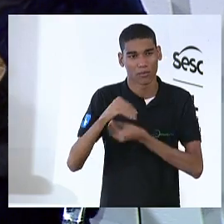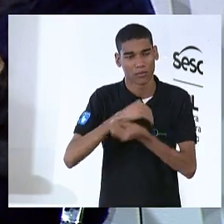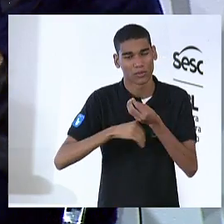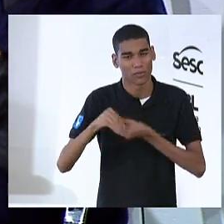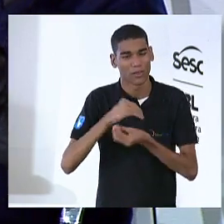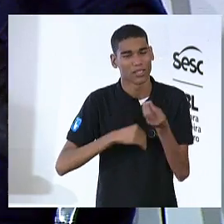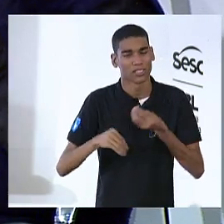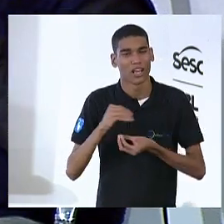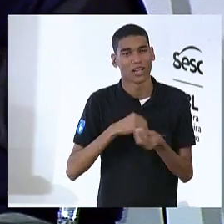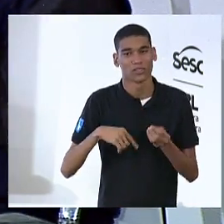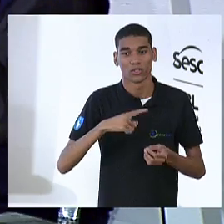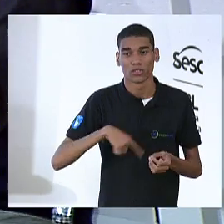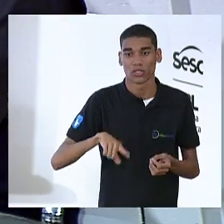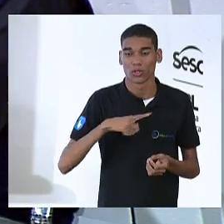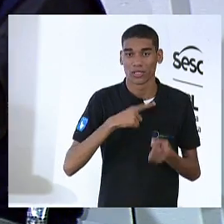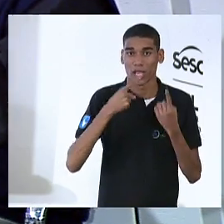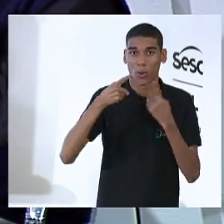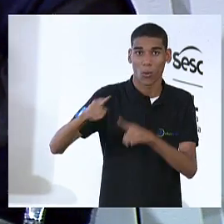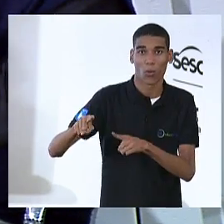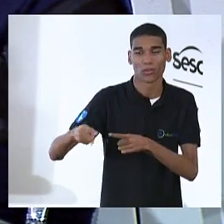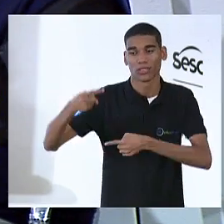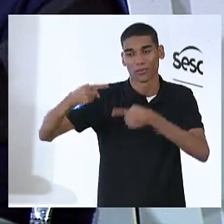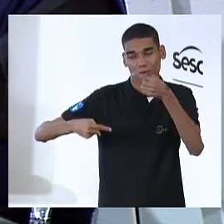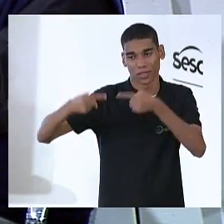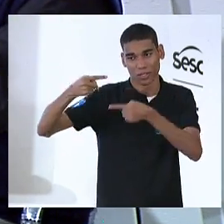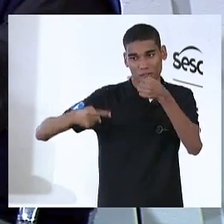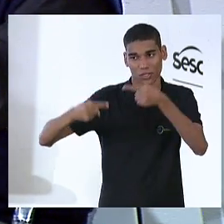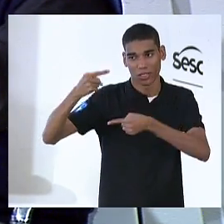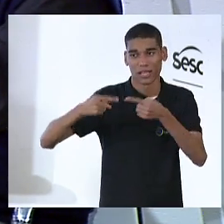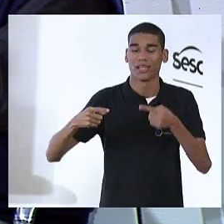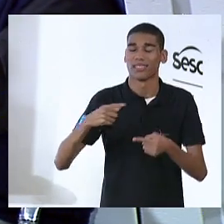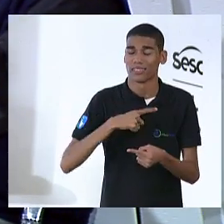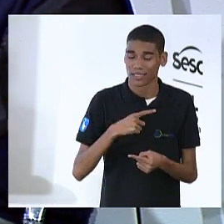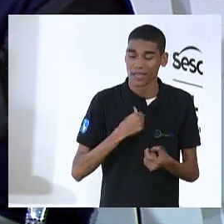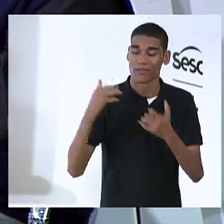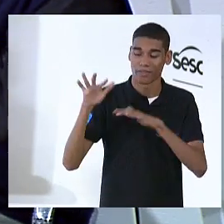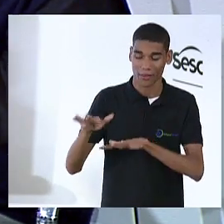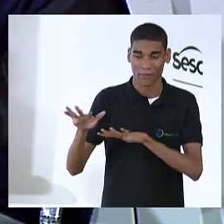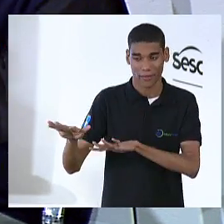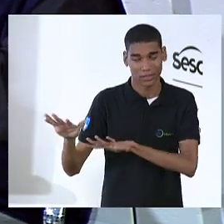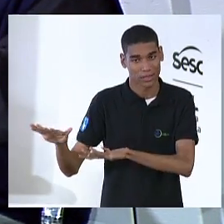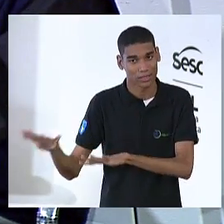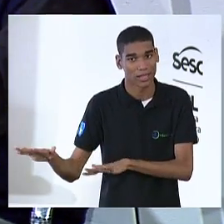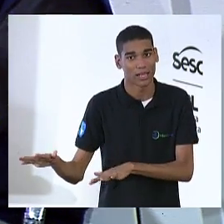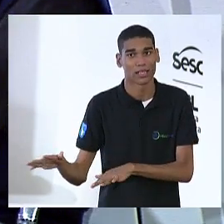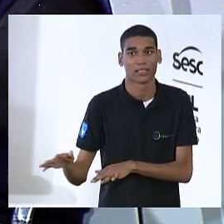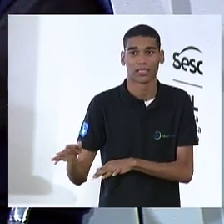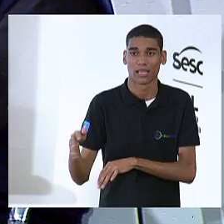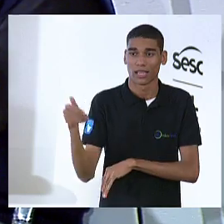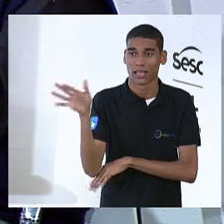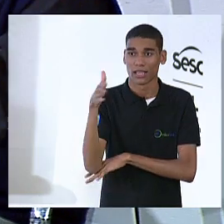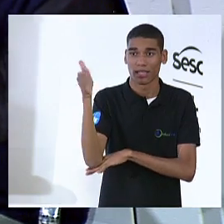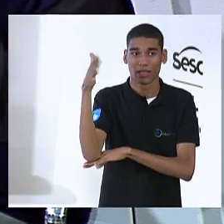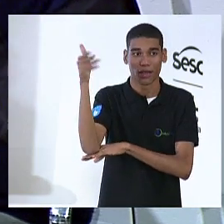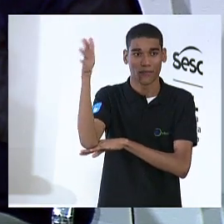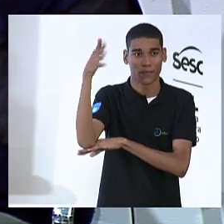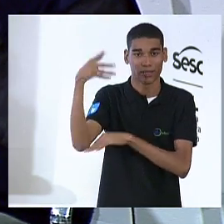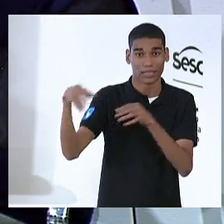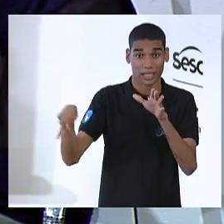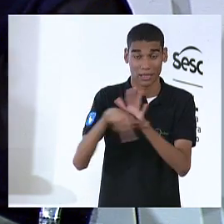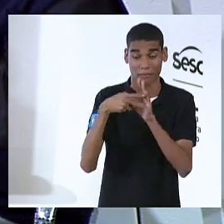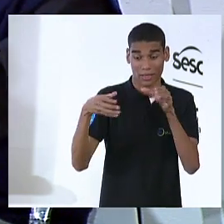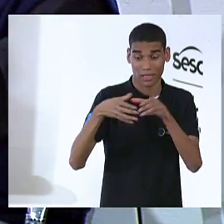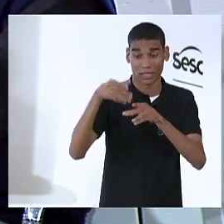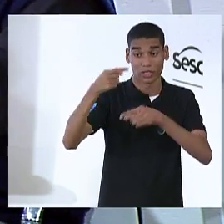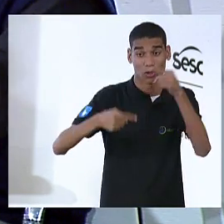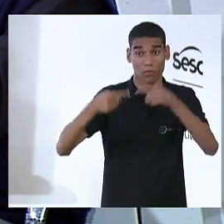assim, somos contra a política. Teve um momento lá que se rasgou bandeira de partido, né? Então, veja como as